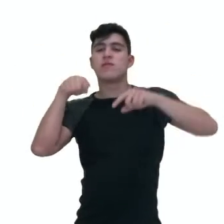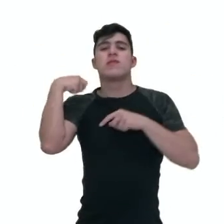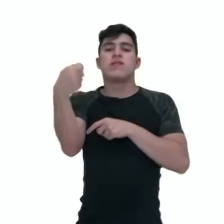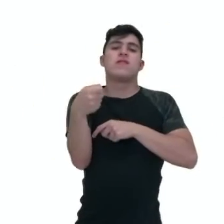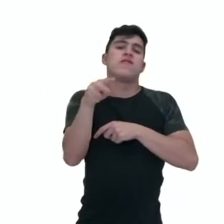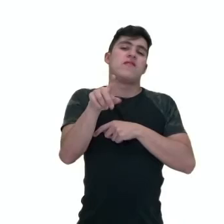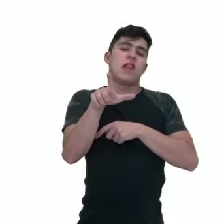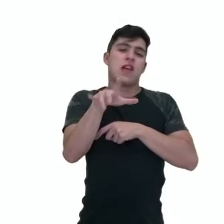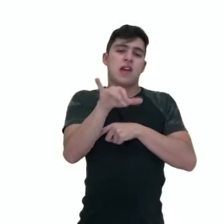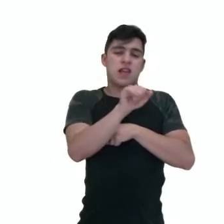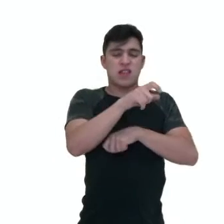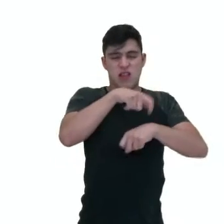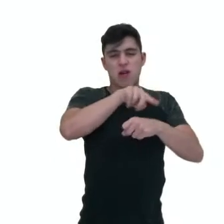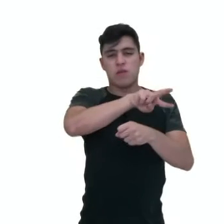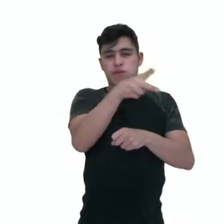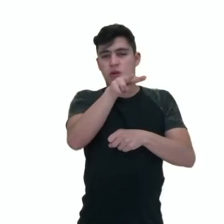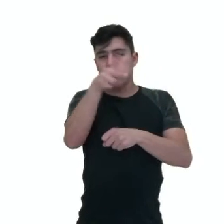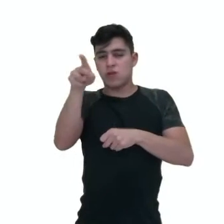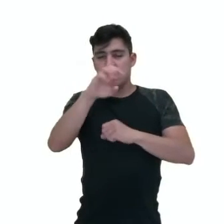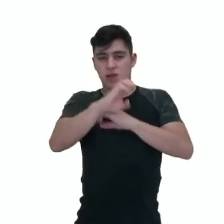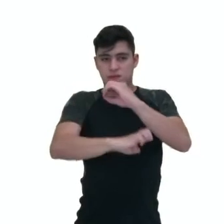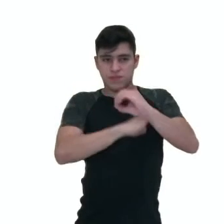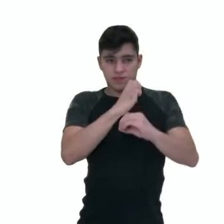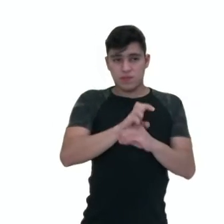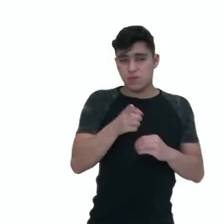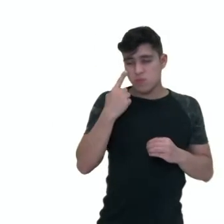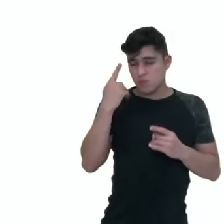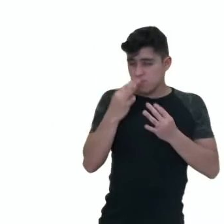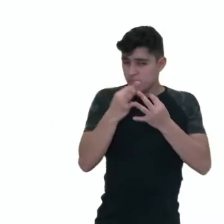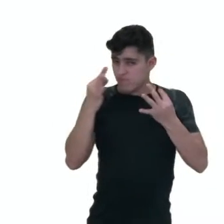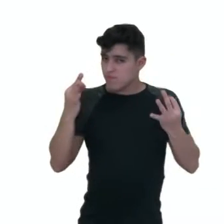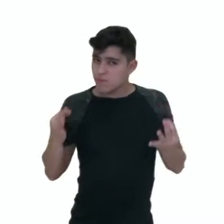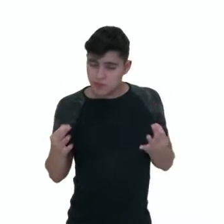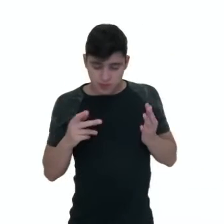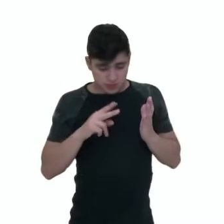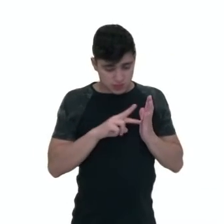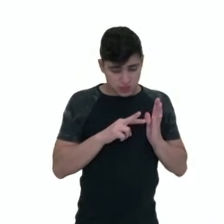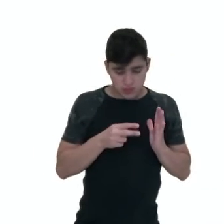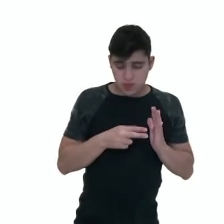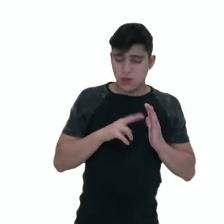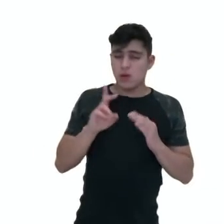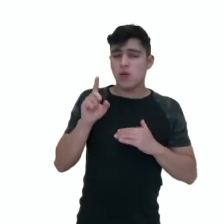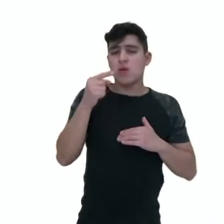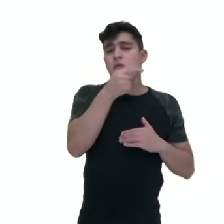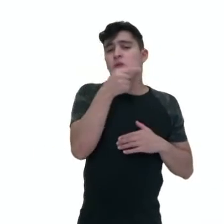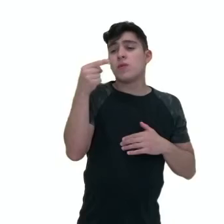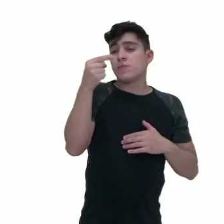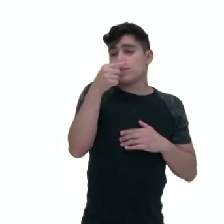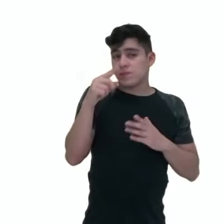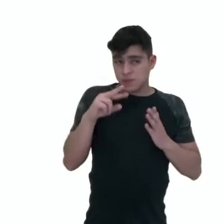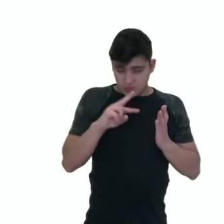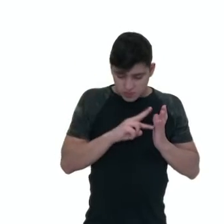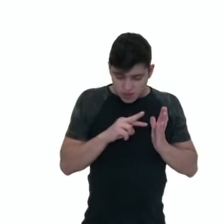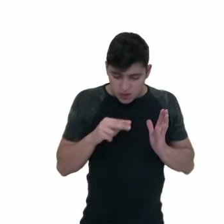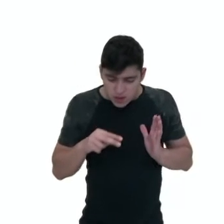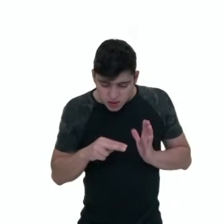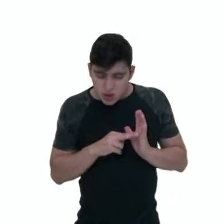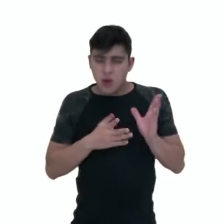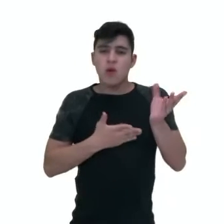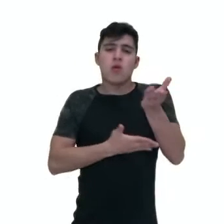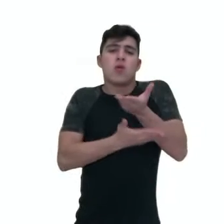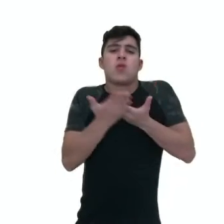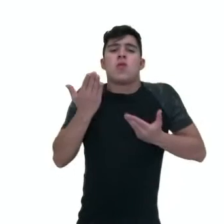Então, aqui, simples, porque está mostrando apenas um risquinho, ou seja, quer dizer que